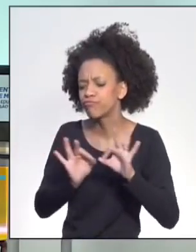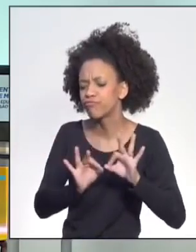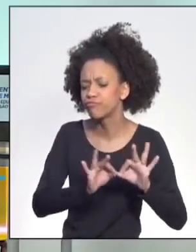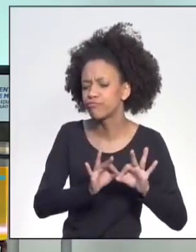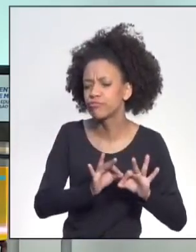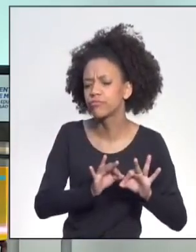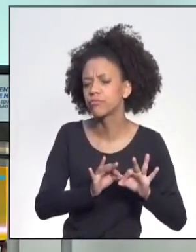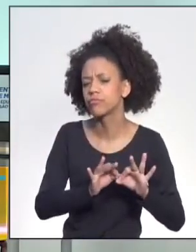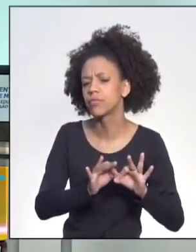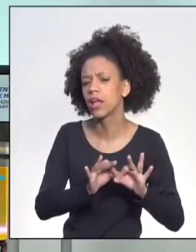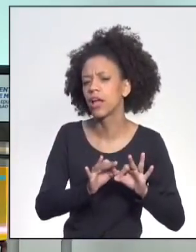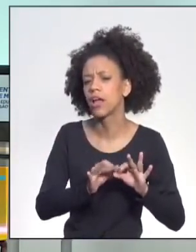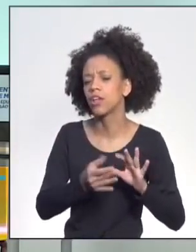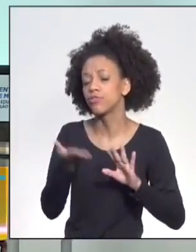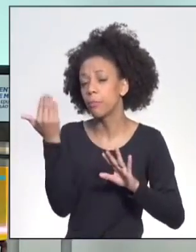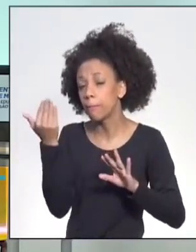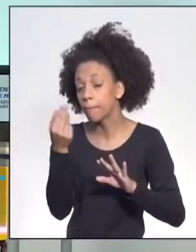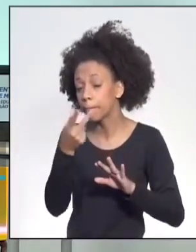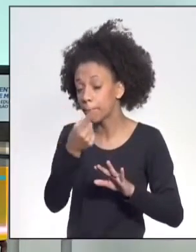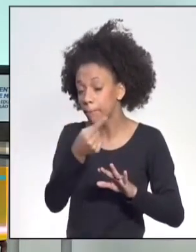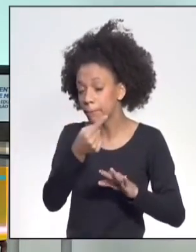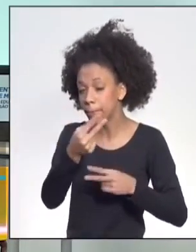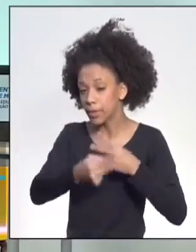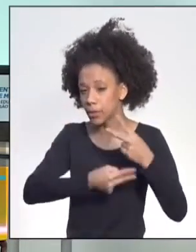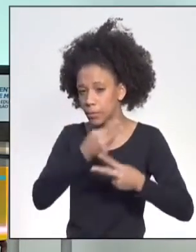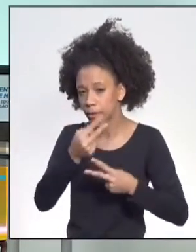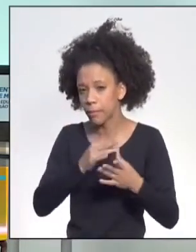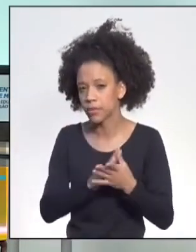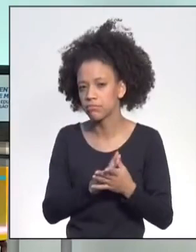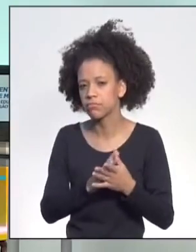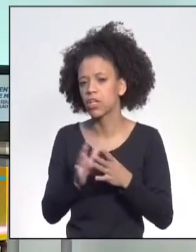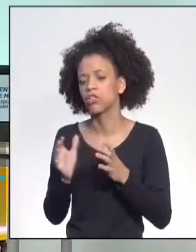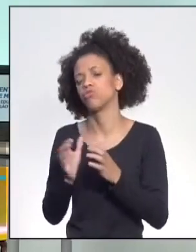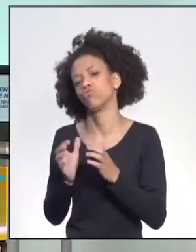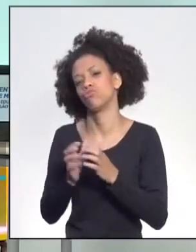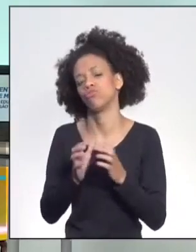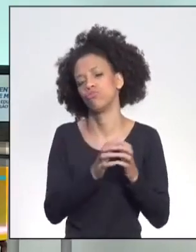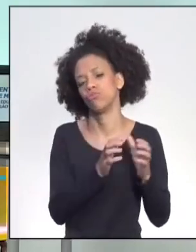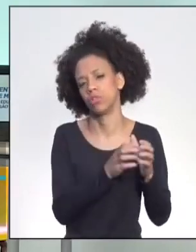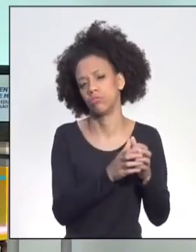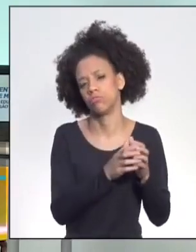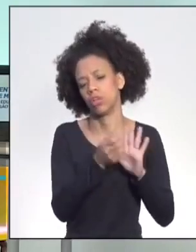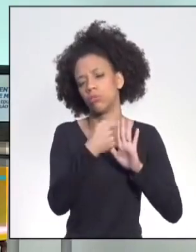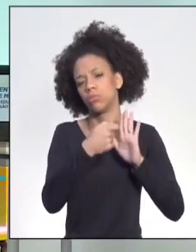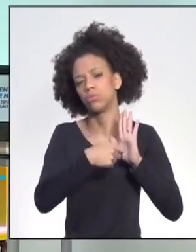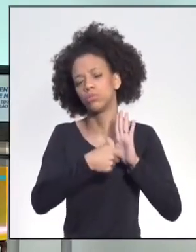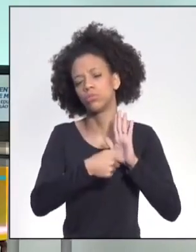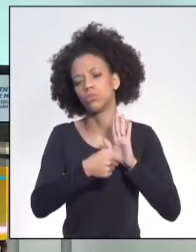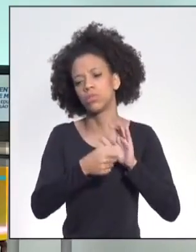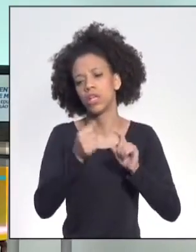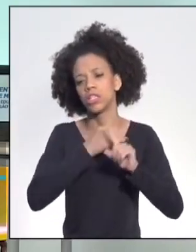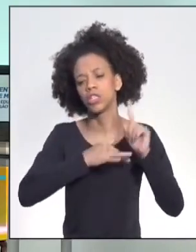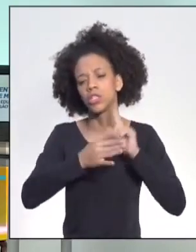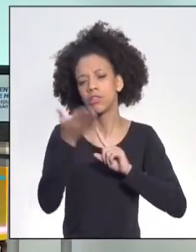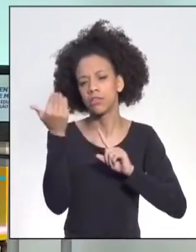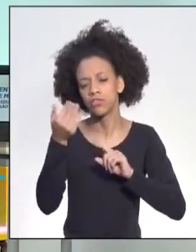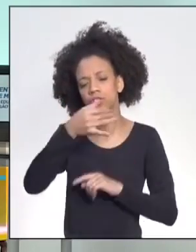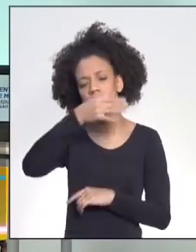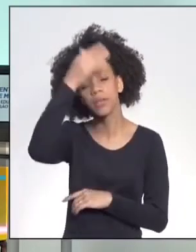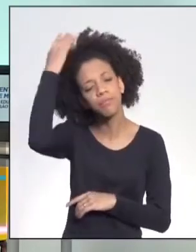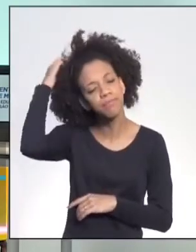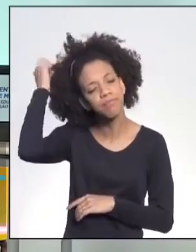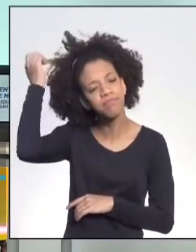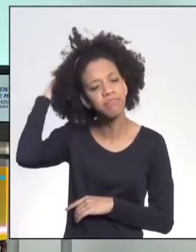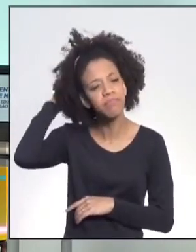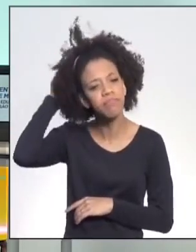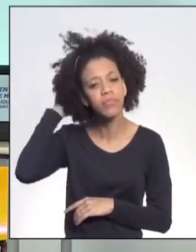o primeiro bimestre, para que a gente já entre nessas formas de registros das sociedades antigas. Tanto registros, quanto também a